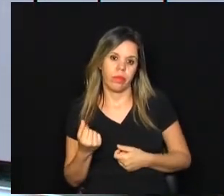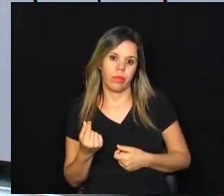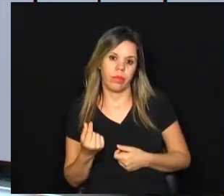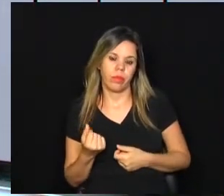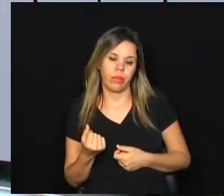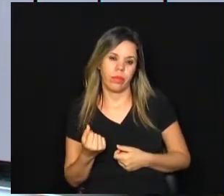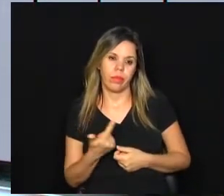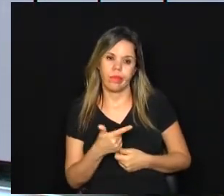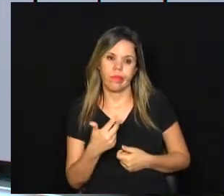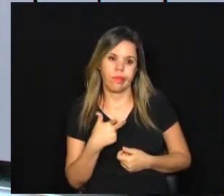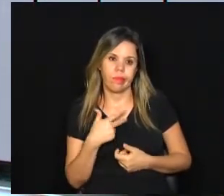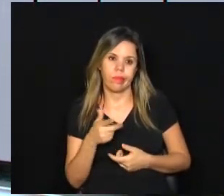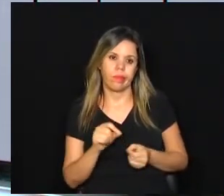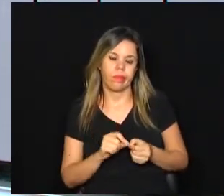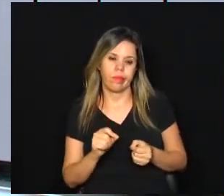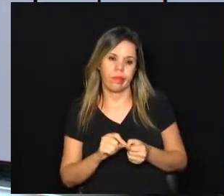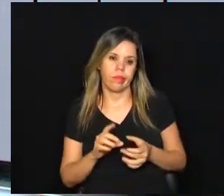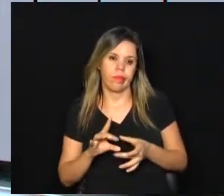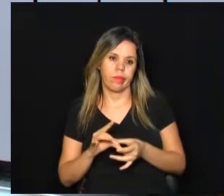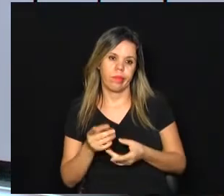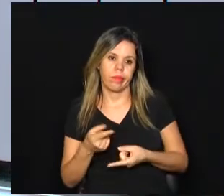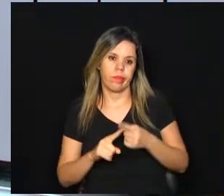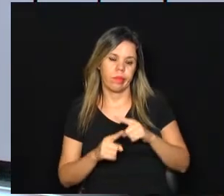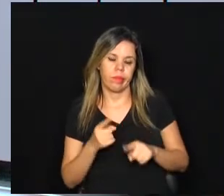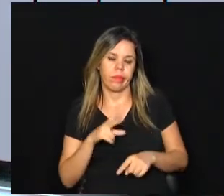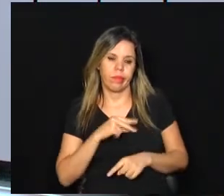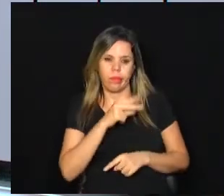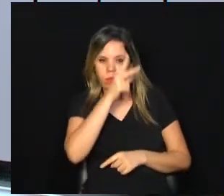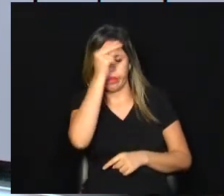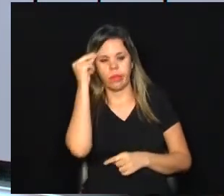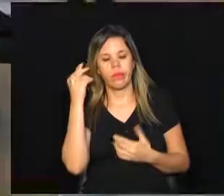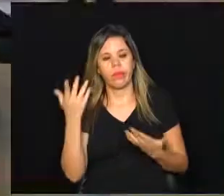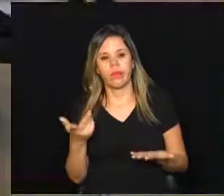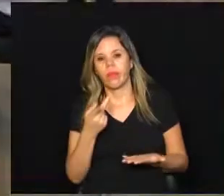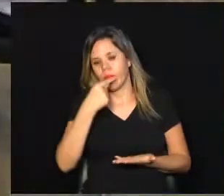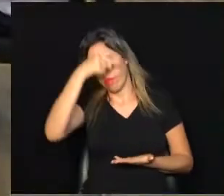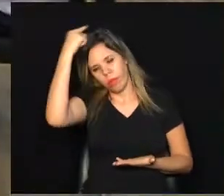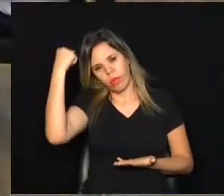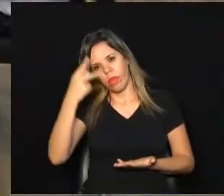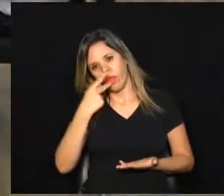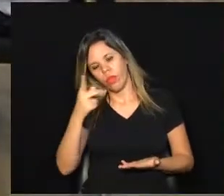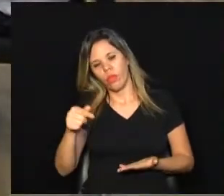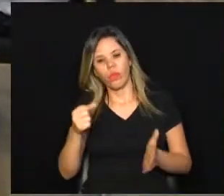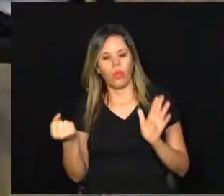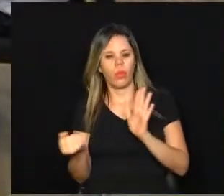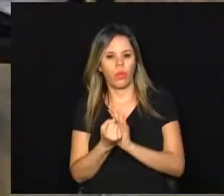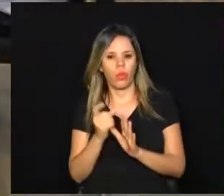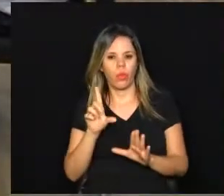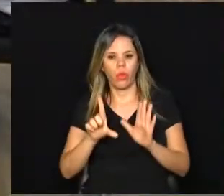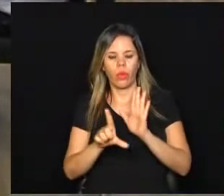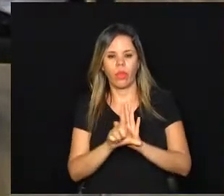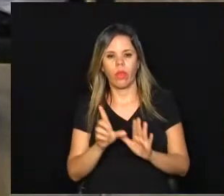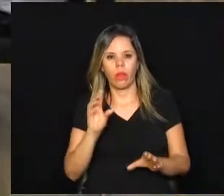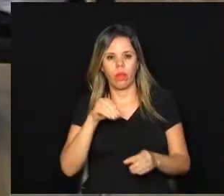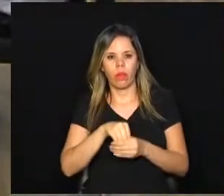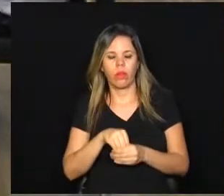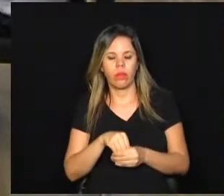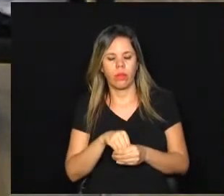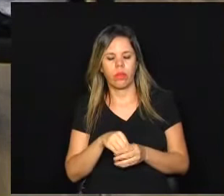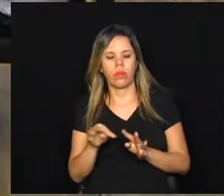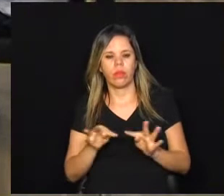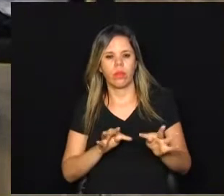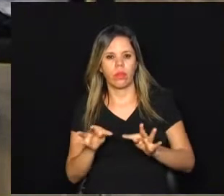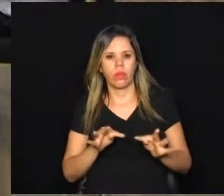e aí não tem jeito, você tem que fazer parceria público-privada. Paulo, como você entende este marco legal do saneamento básico aí,